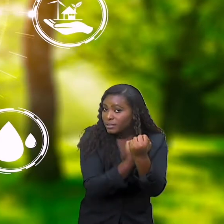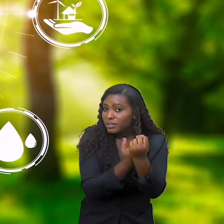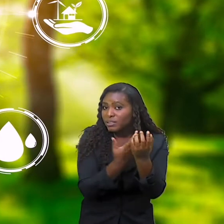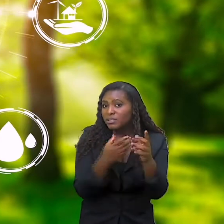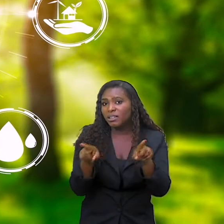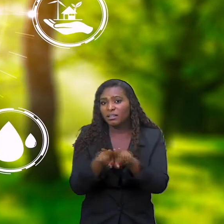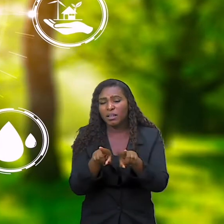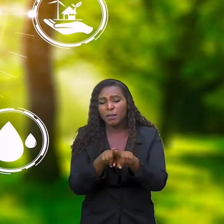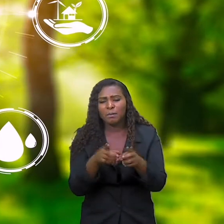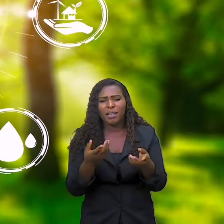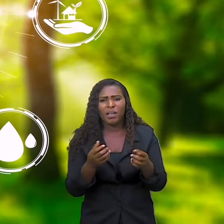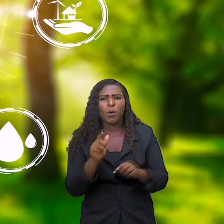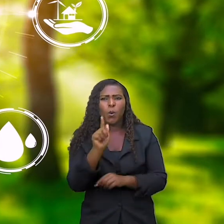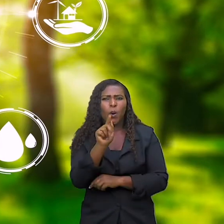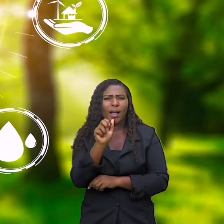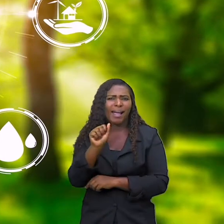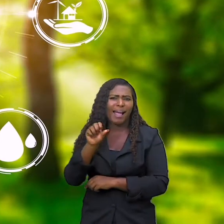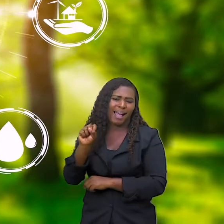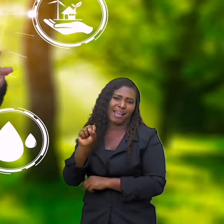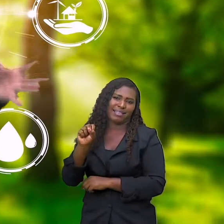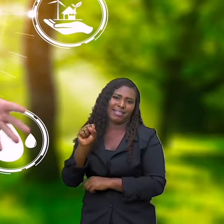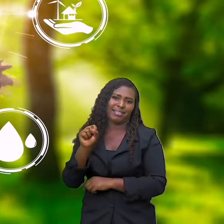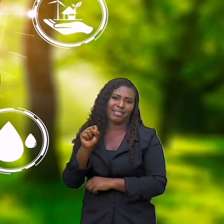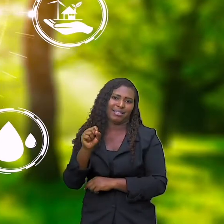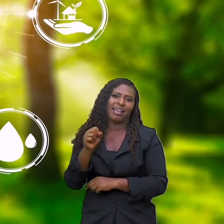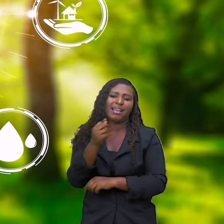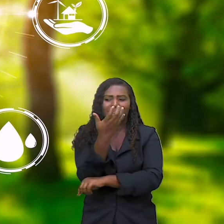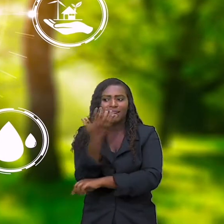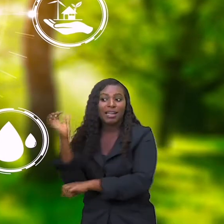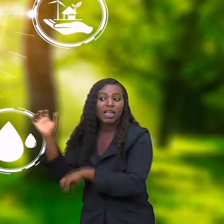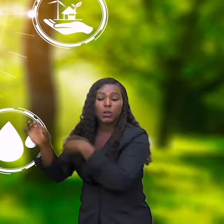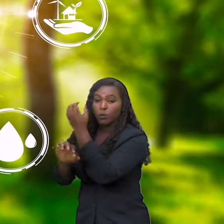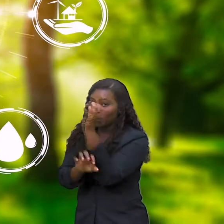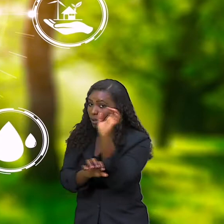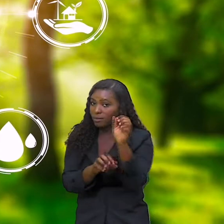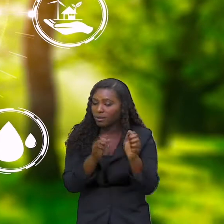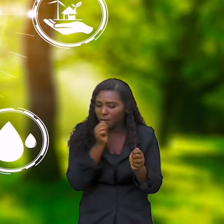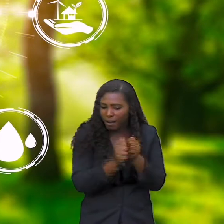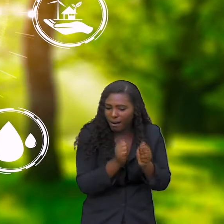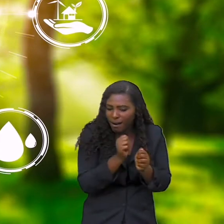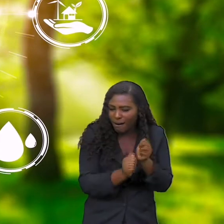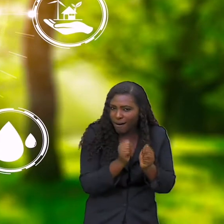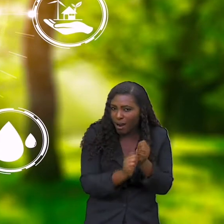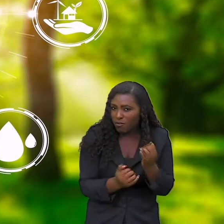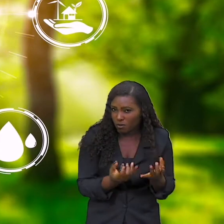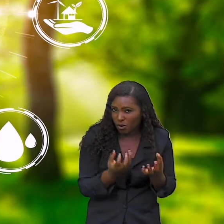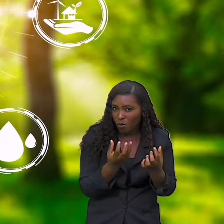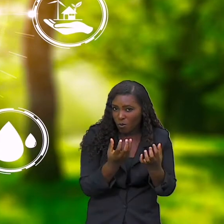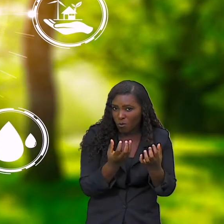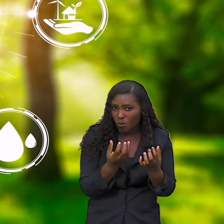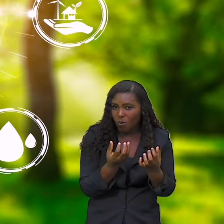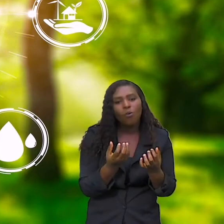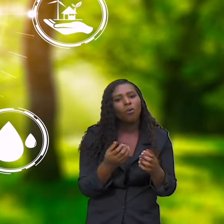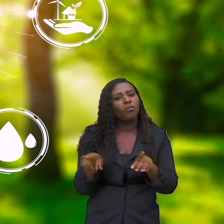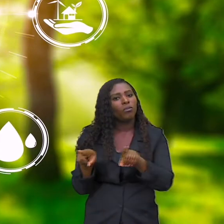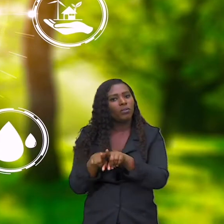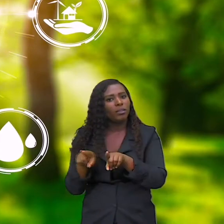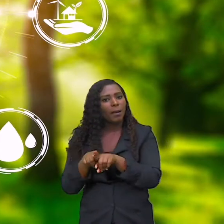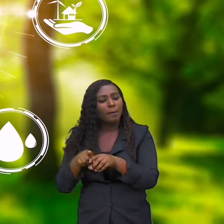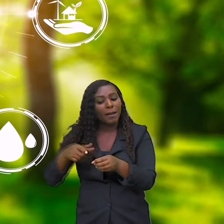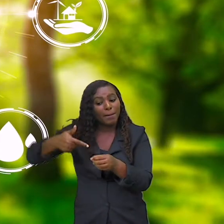carvão mineral e o petróleo são conhecidos como combustíveis fósseis, pois,